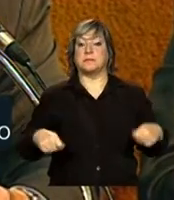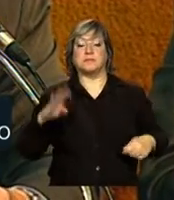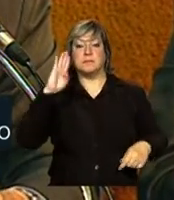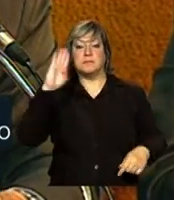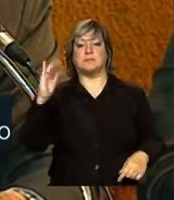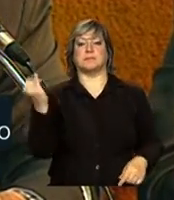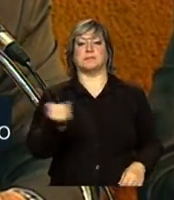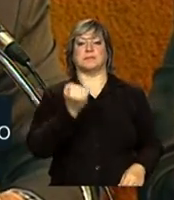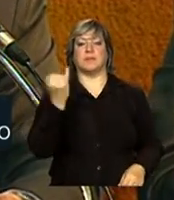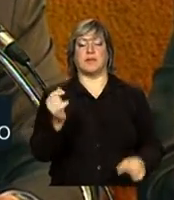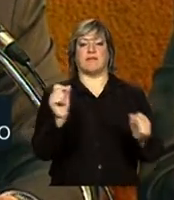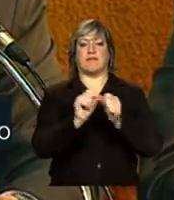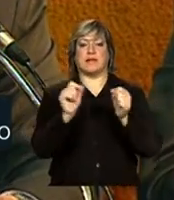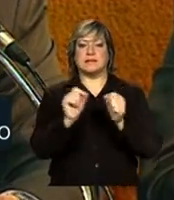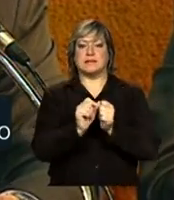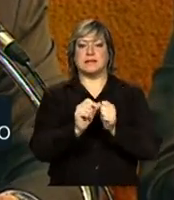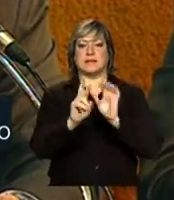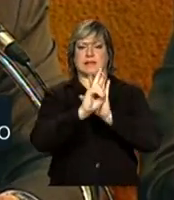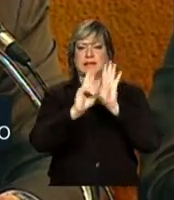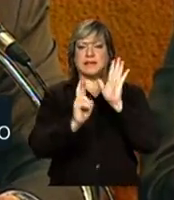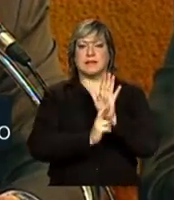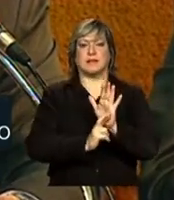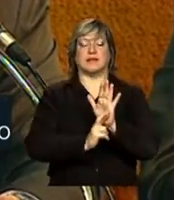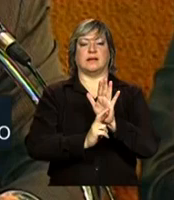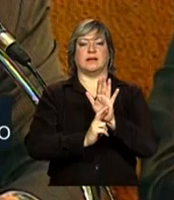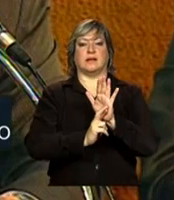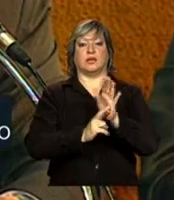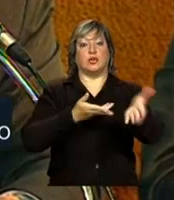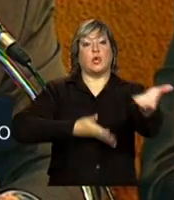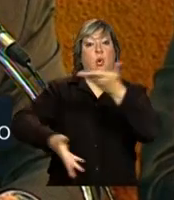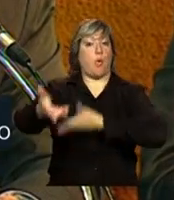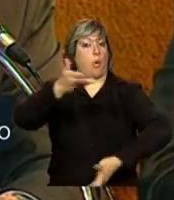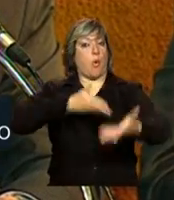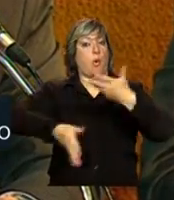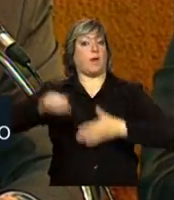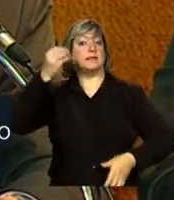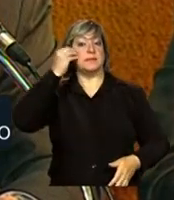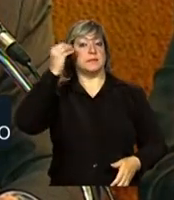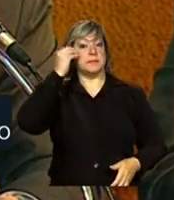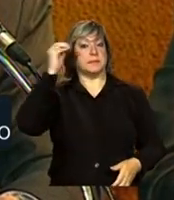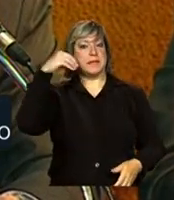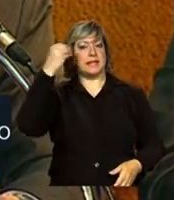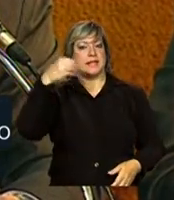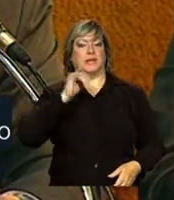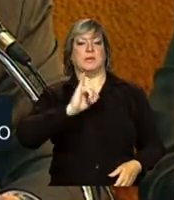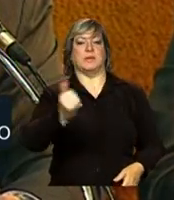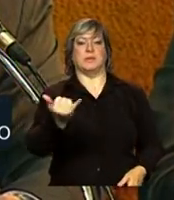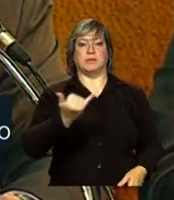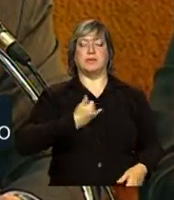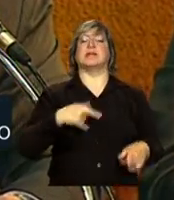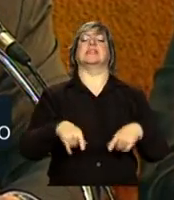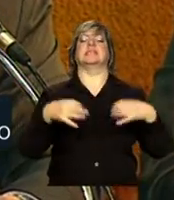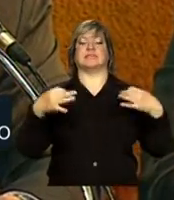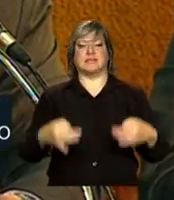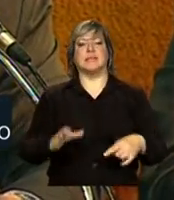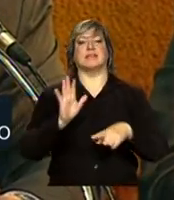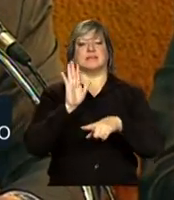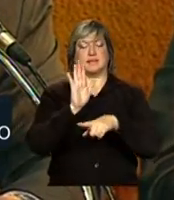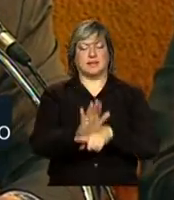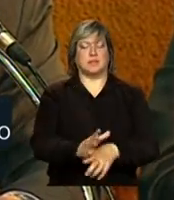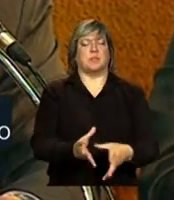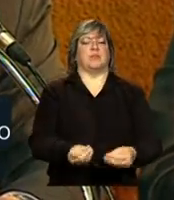estabelecer mecanismos formas de eh troca de experiência e que certamente contribuirão enormemente